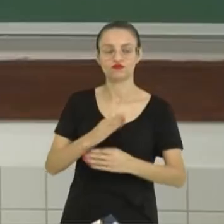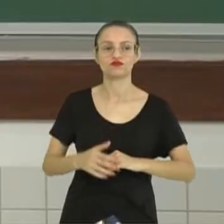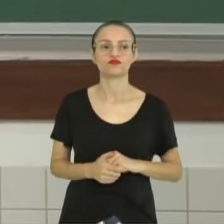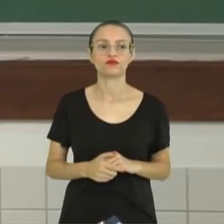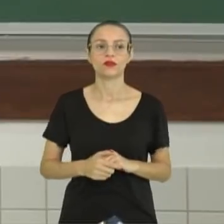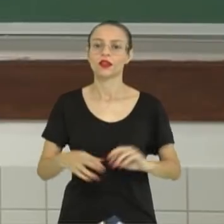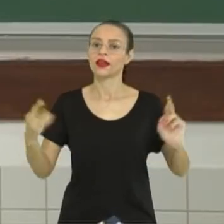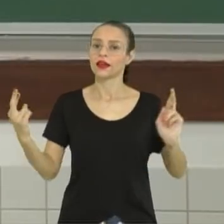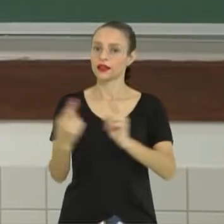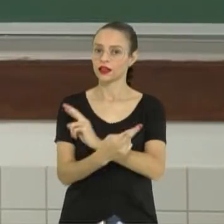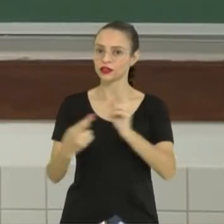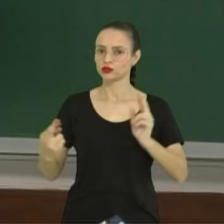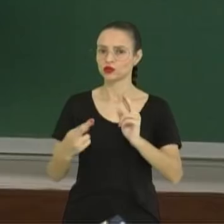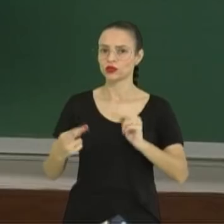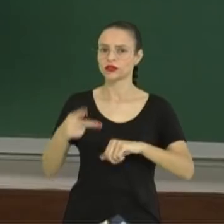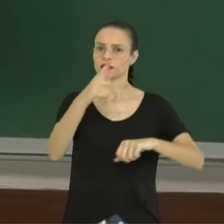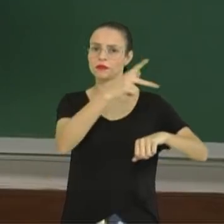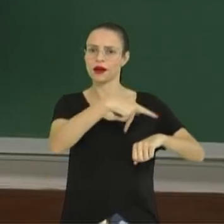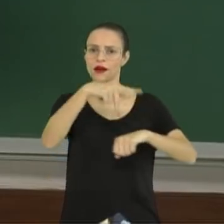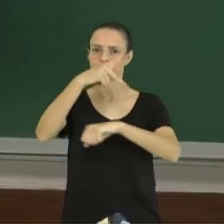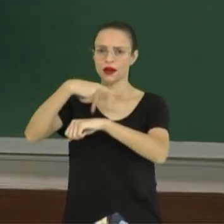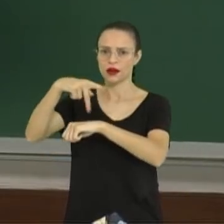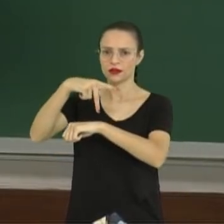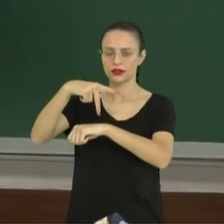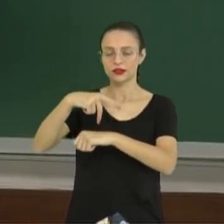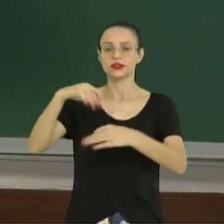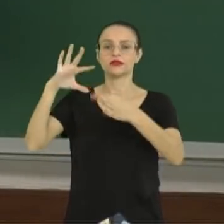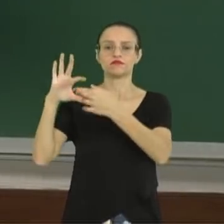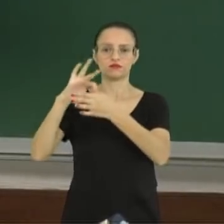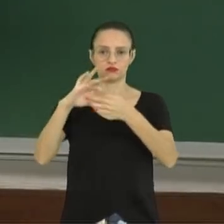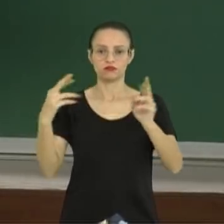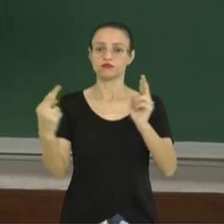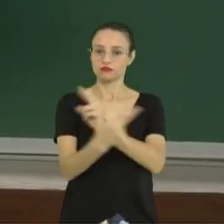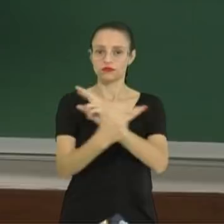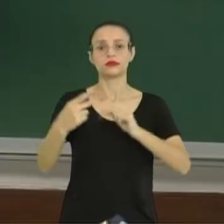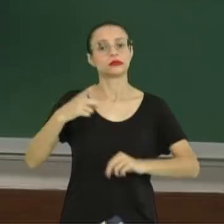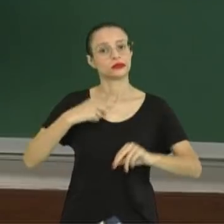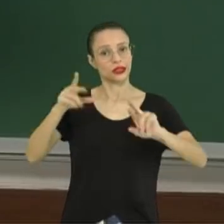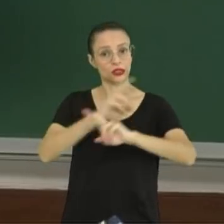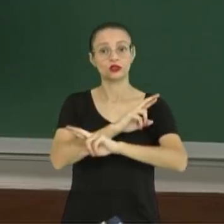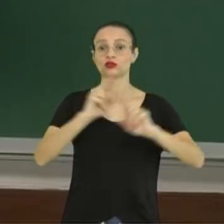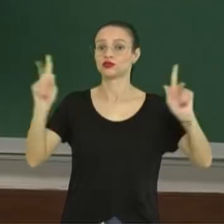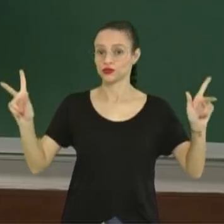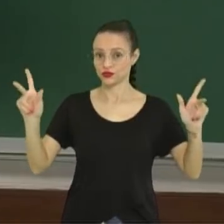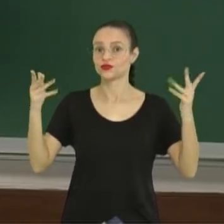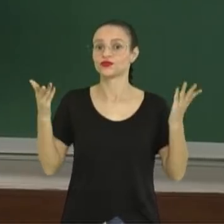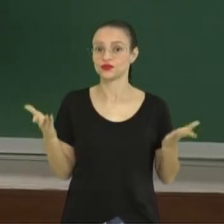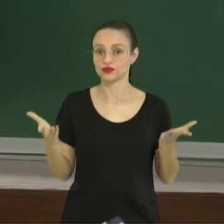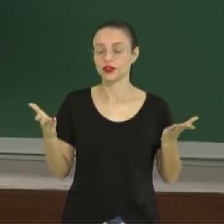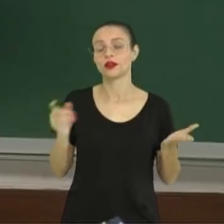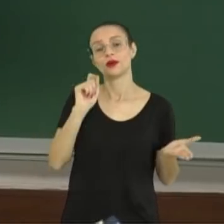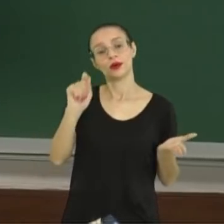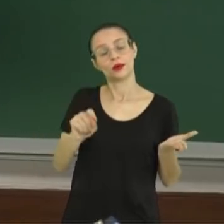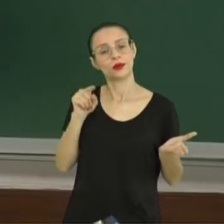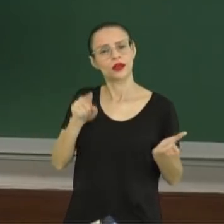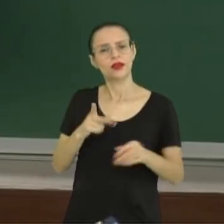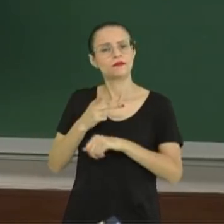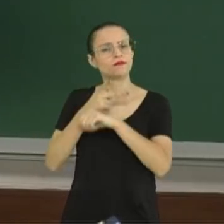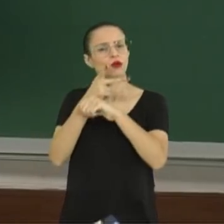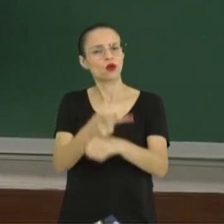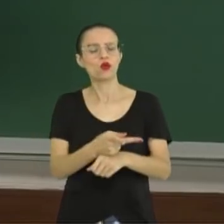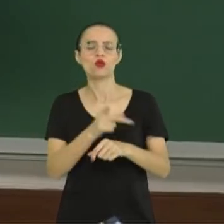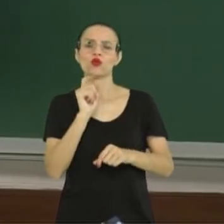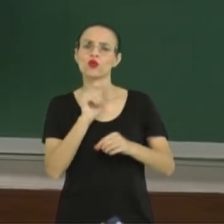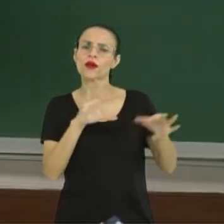relações internacionais também existem muitas diferenças aí da visão, né, da busca por